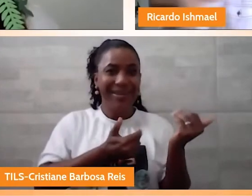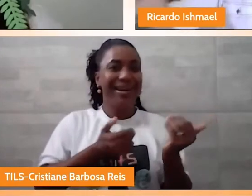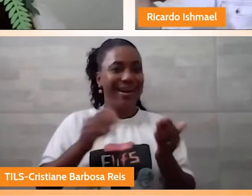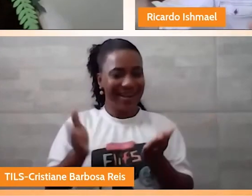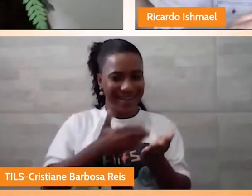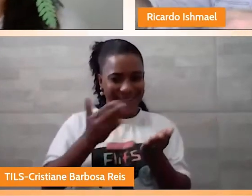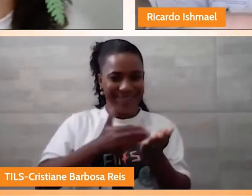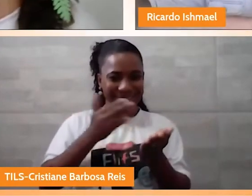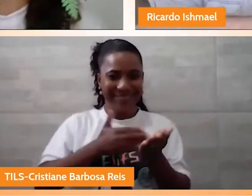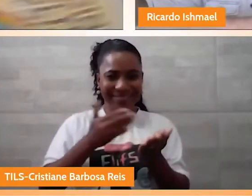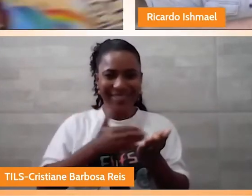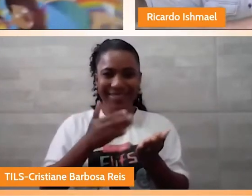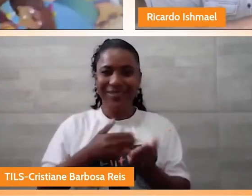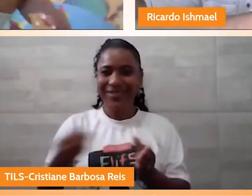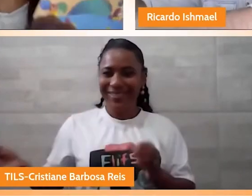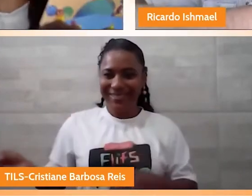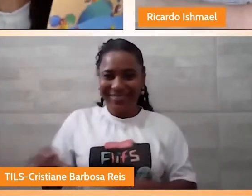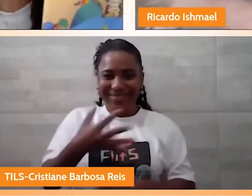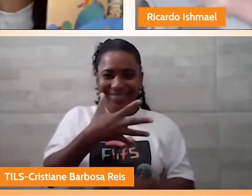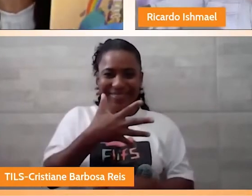pegar